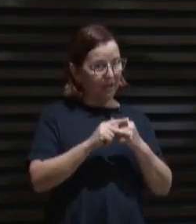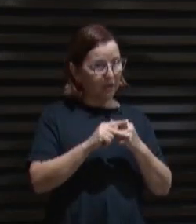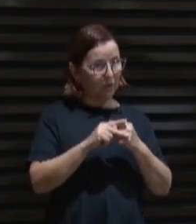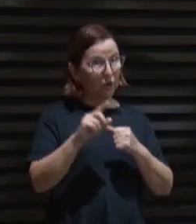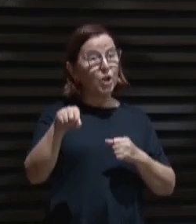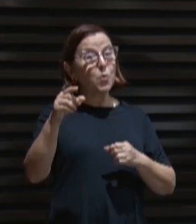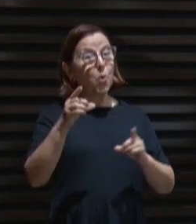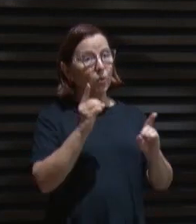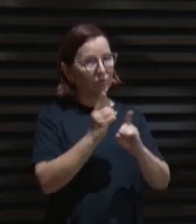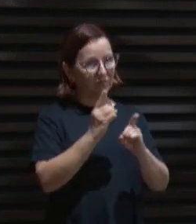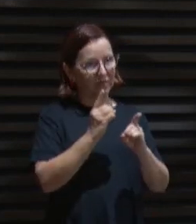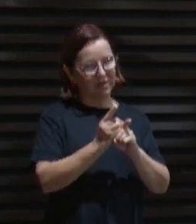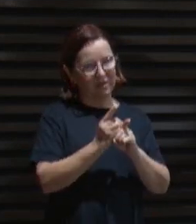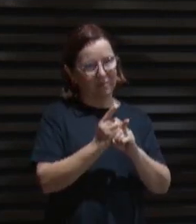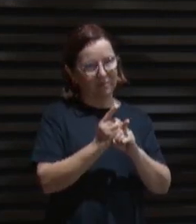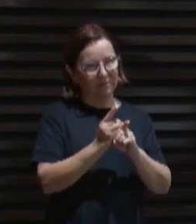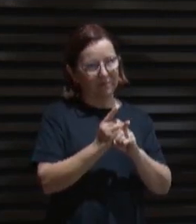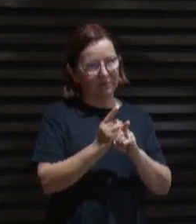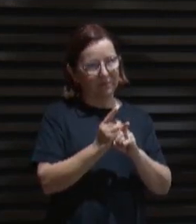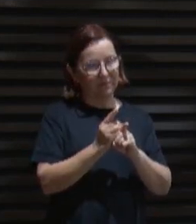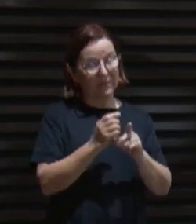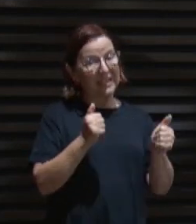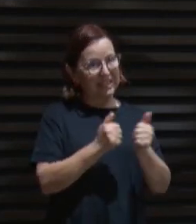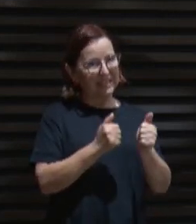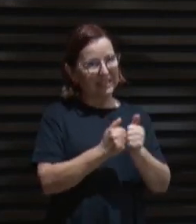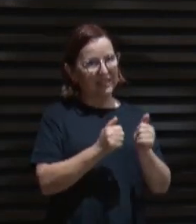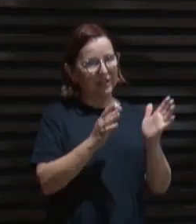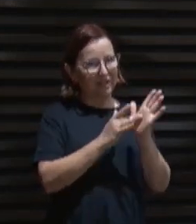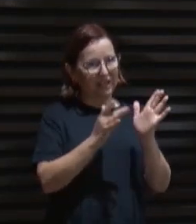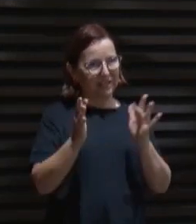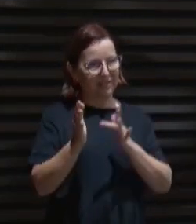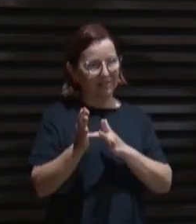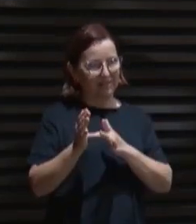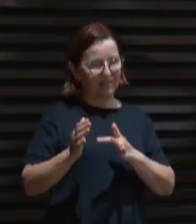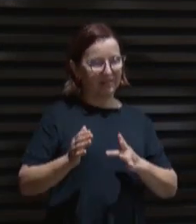outro discípulo seguiam a Jesus.